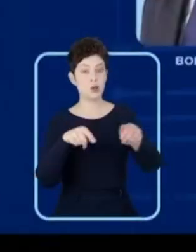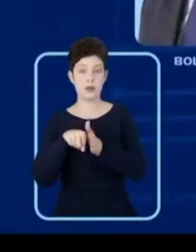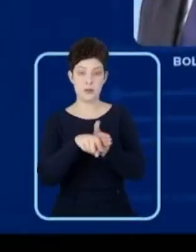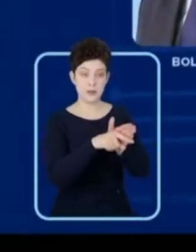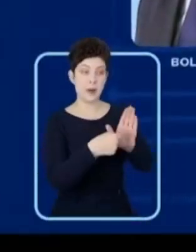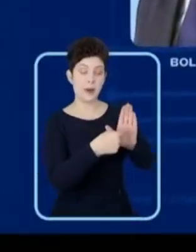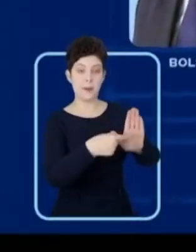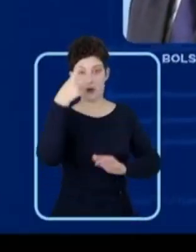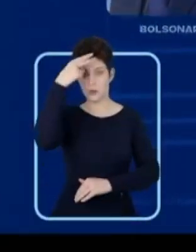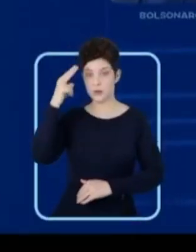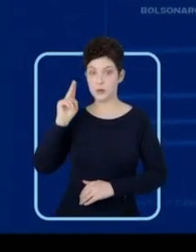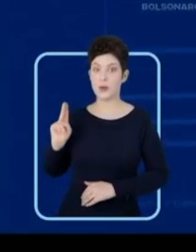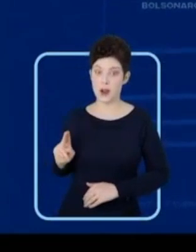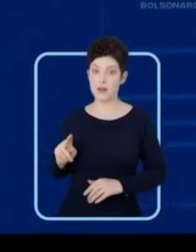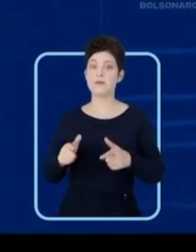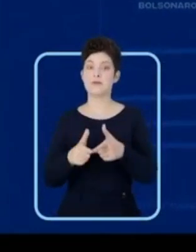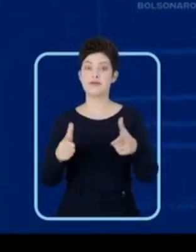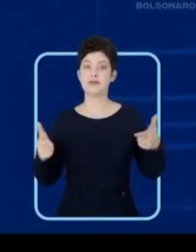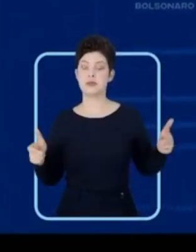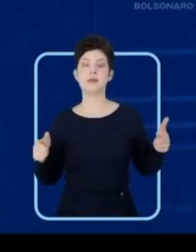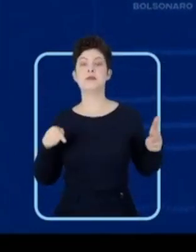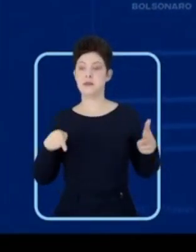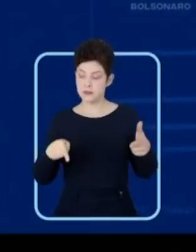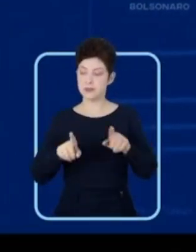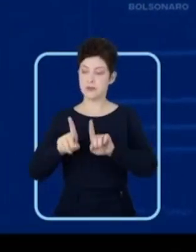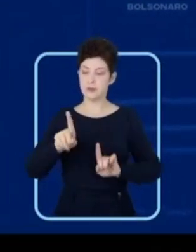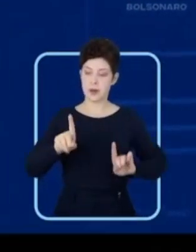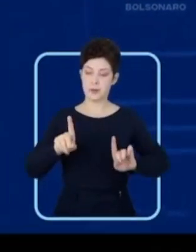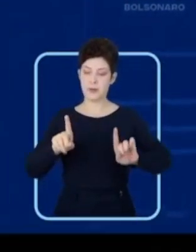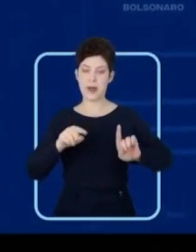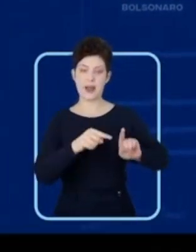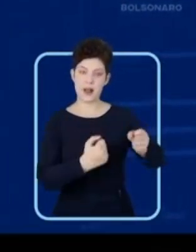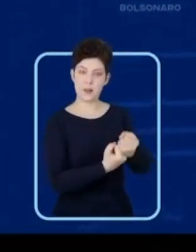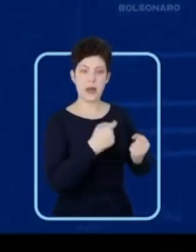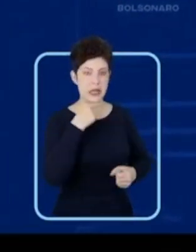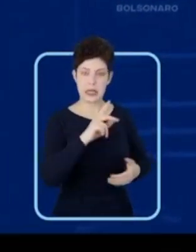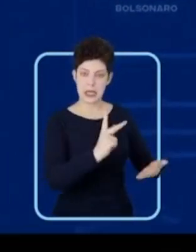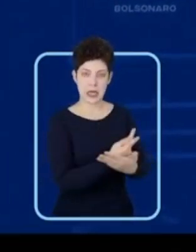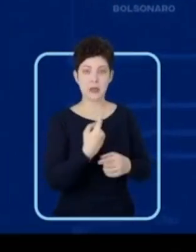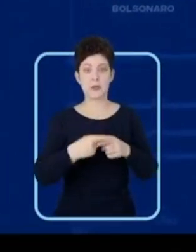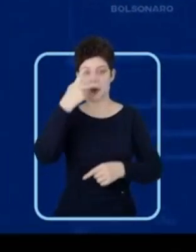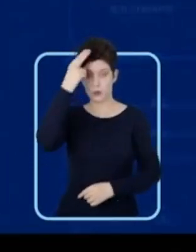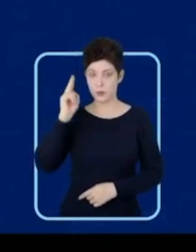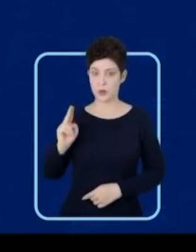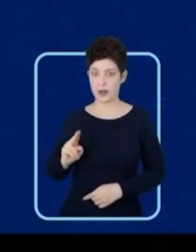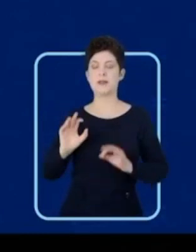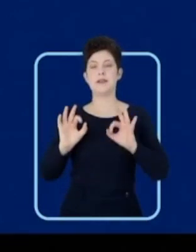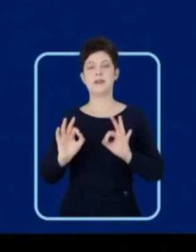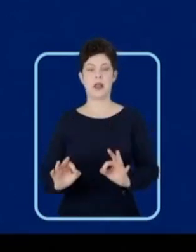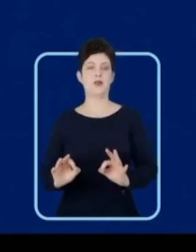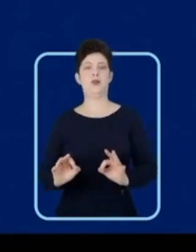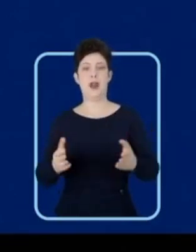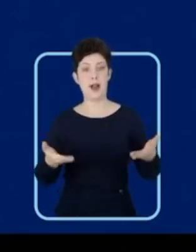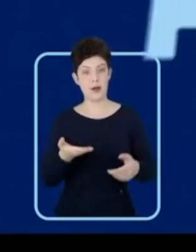Todas as pesquisas já mostram Soraya crescendo. Ela não está do lado de ninguém que faz o que é errado, porque Soraya está do lado que